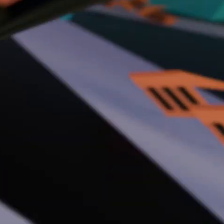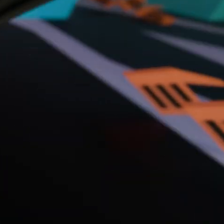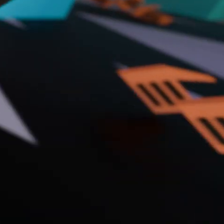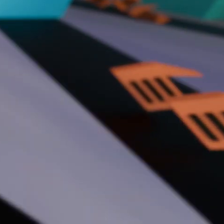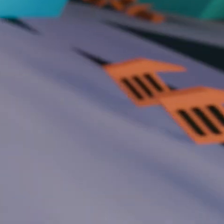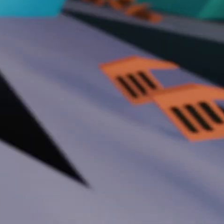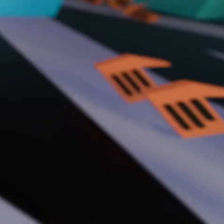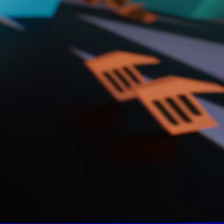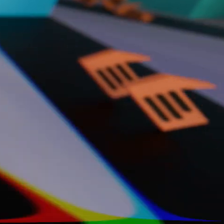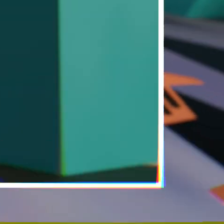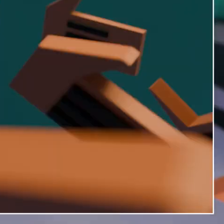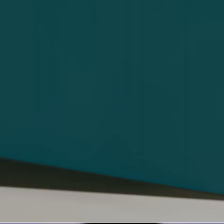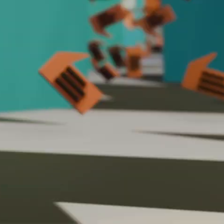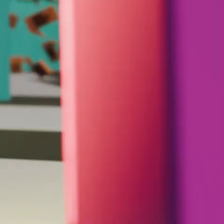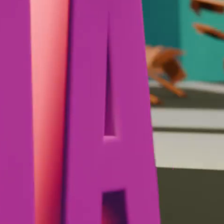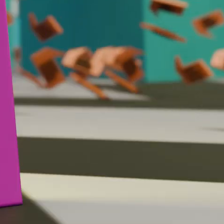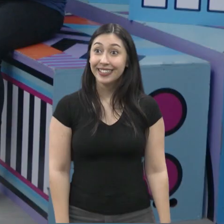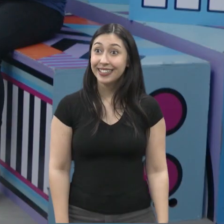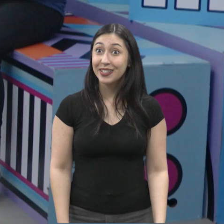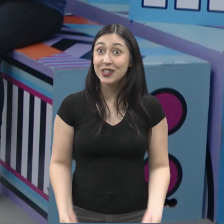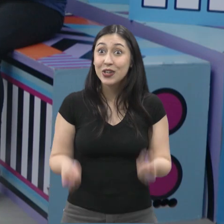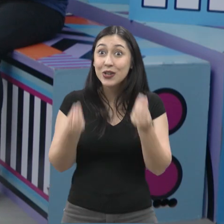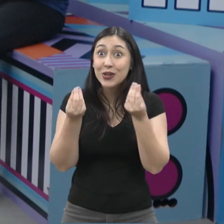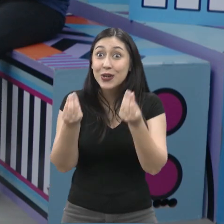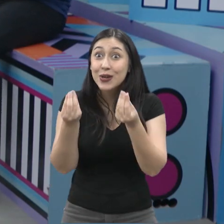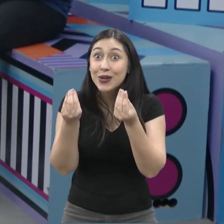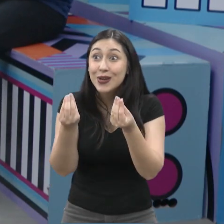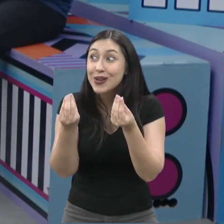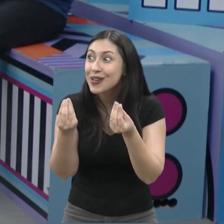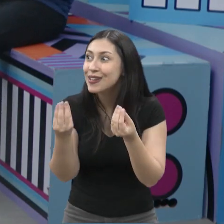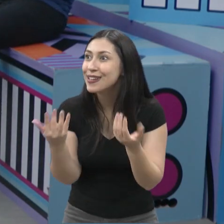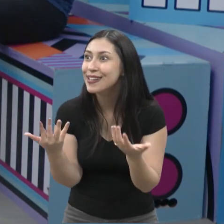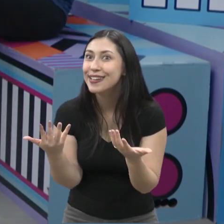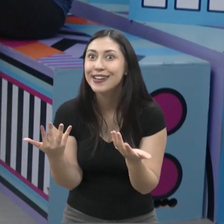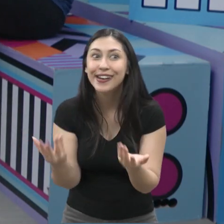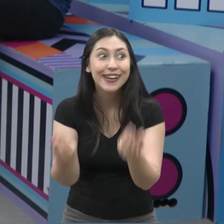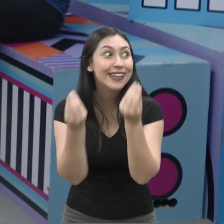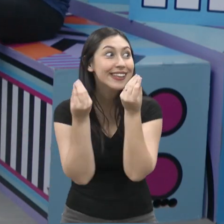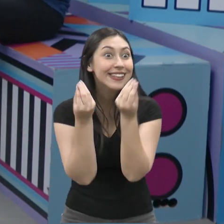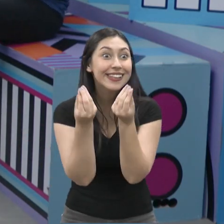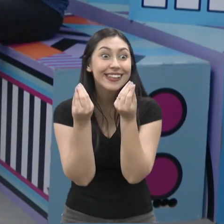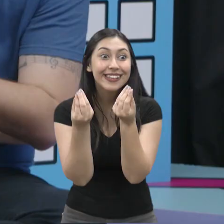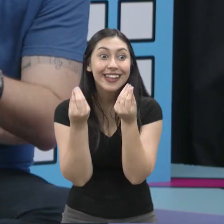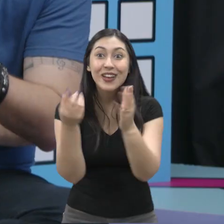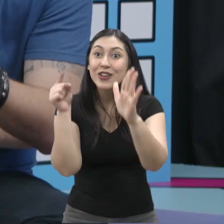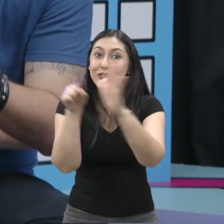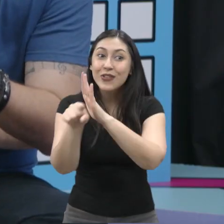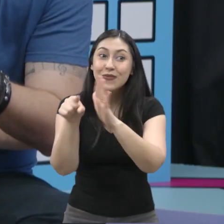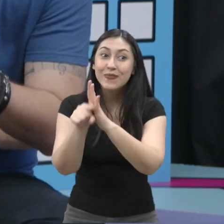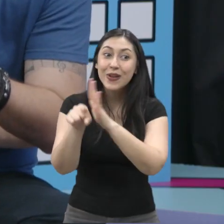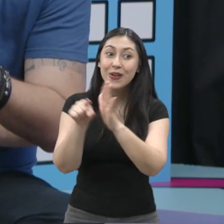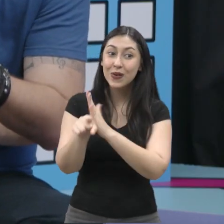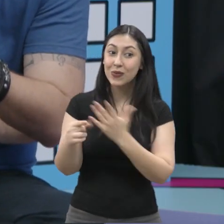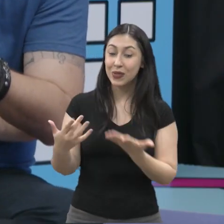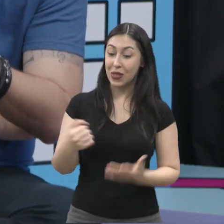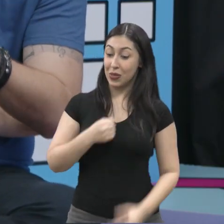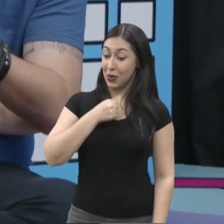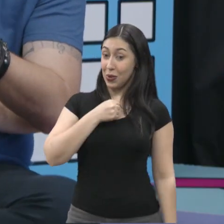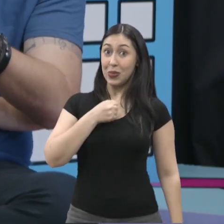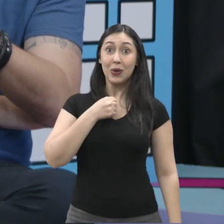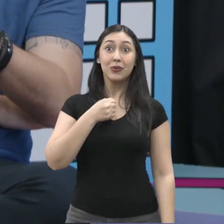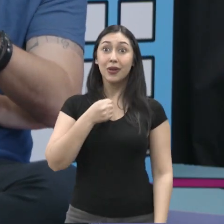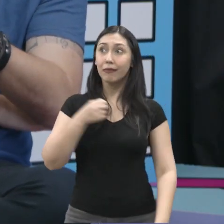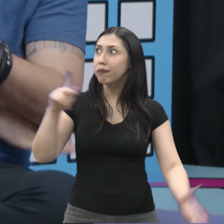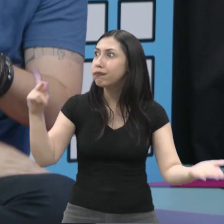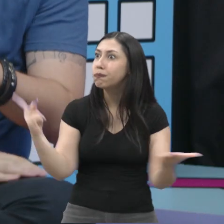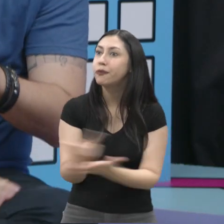Que show do milhão é esse? Exato. Que show do milhão é